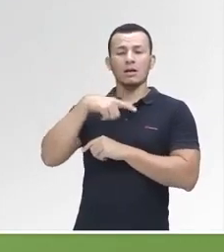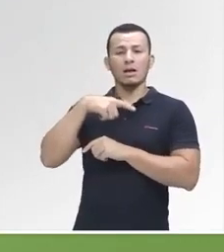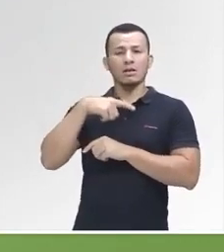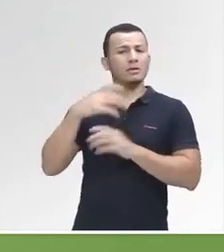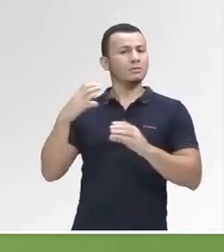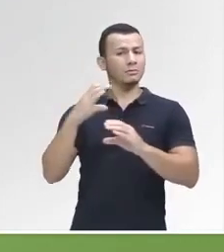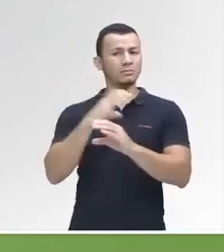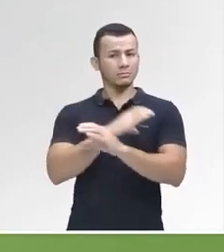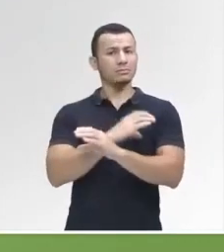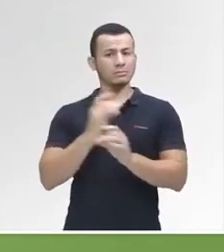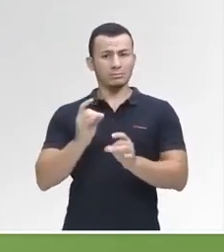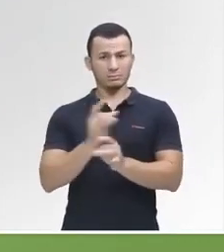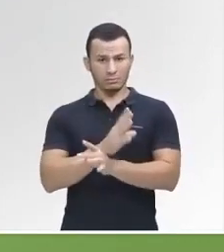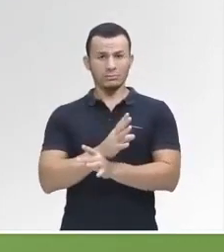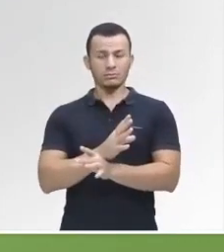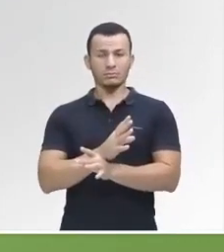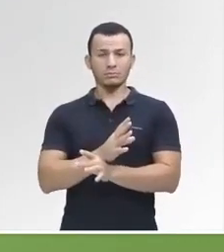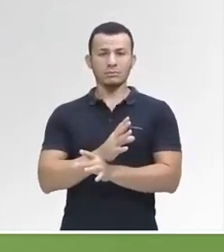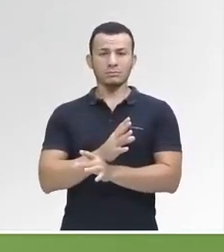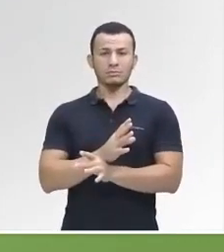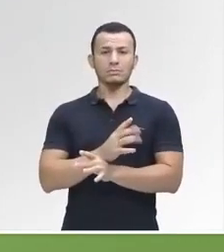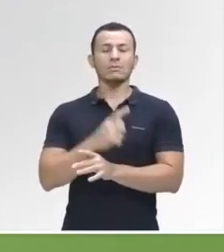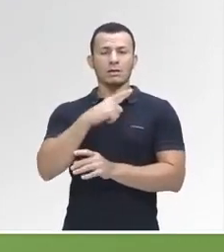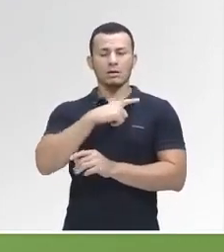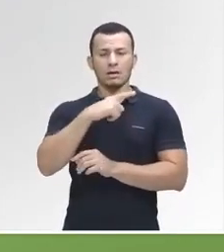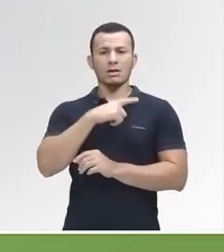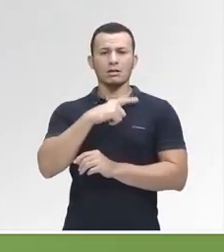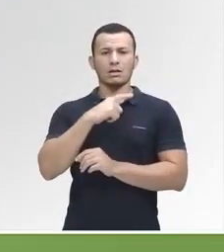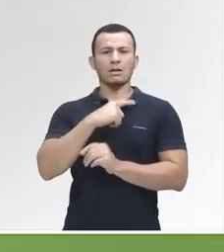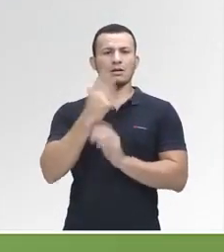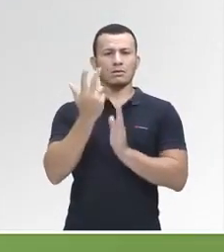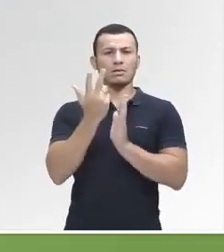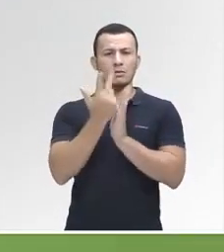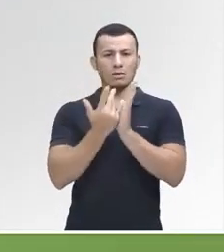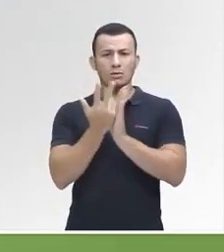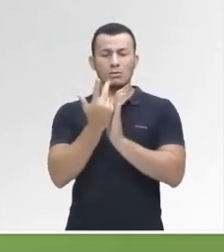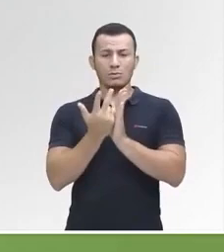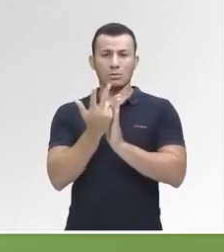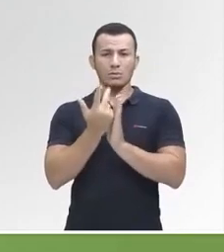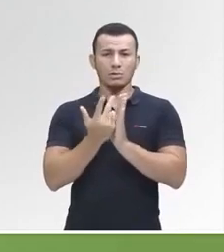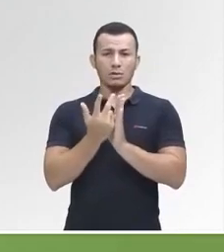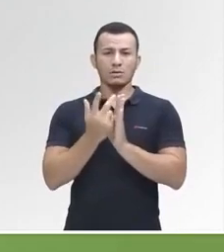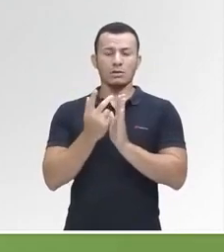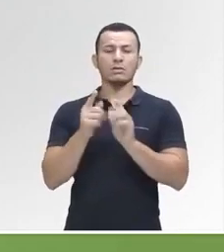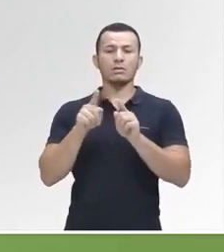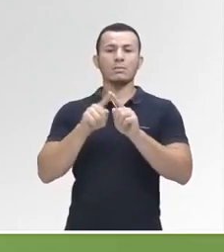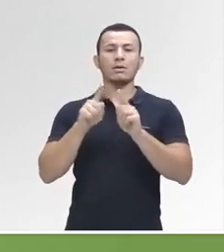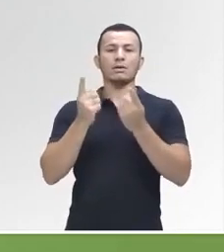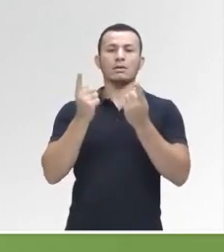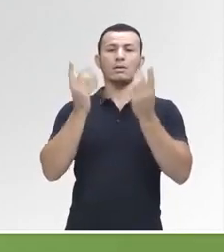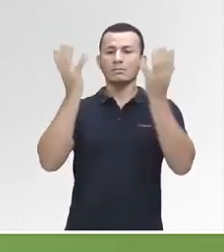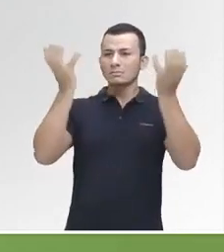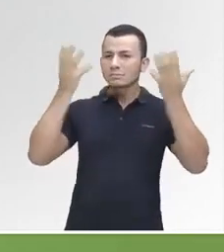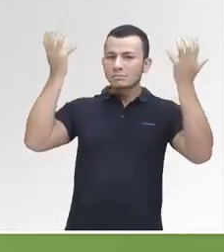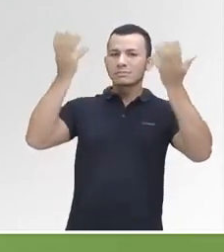né? Principalmente, ela é marcada aqui pelas sirenes, né? Que faz com